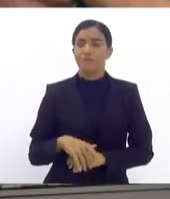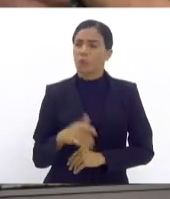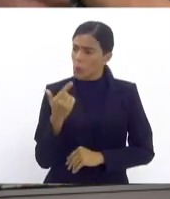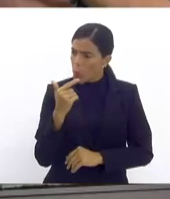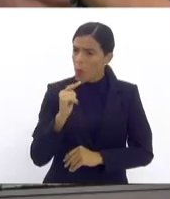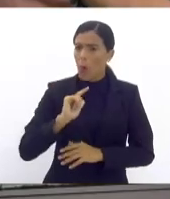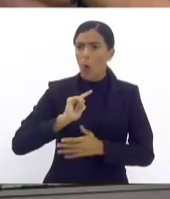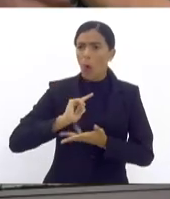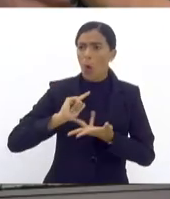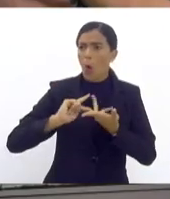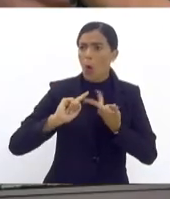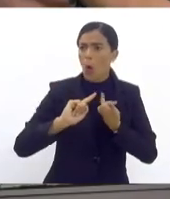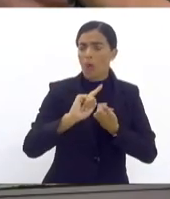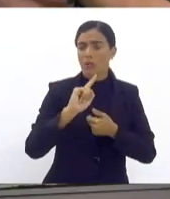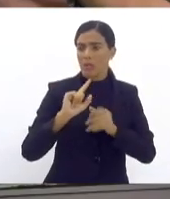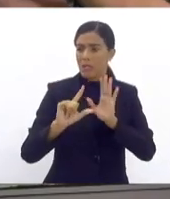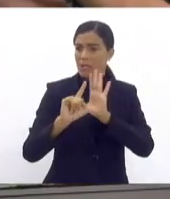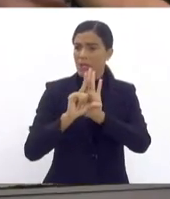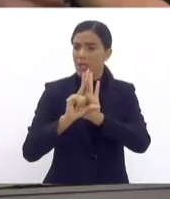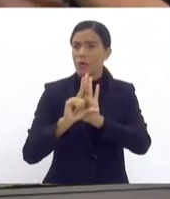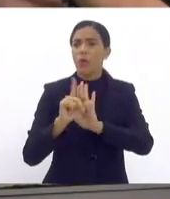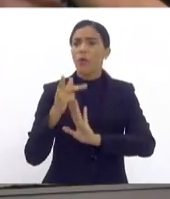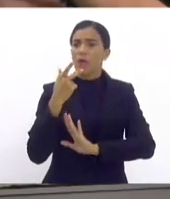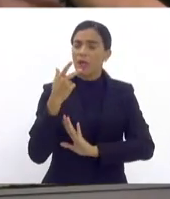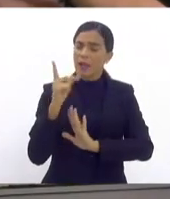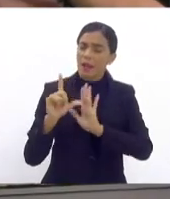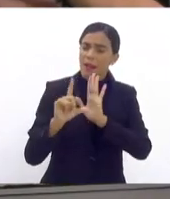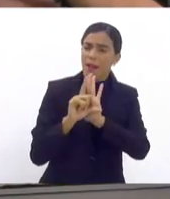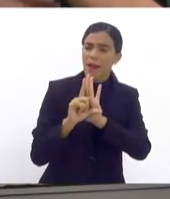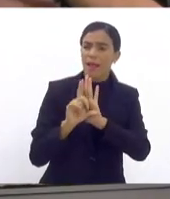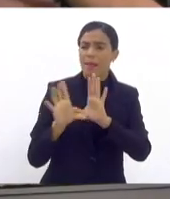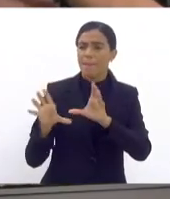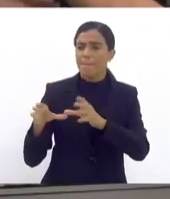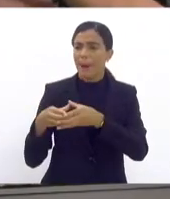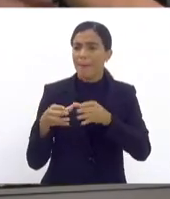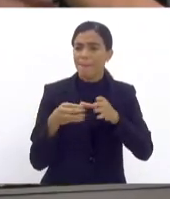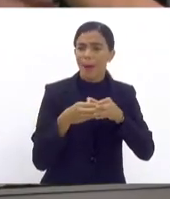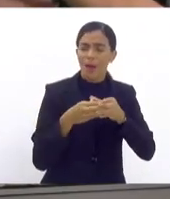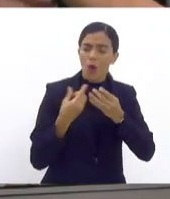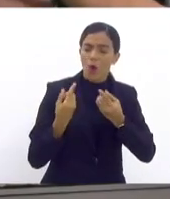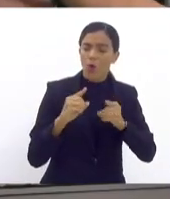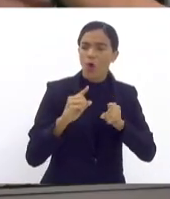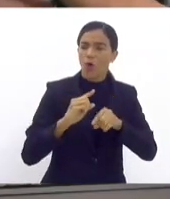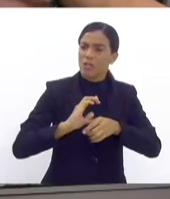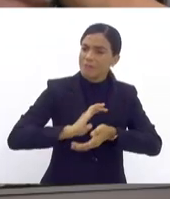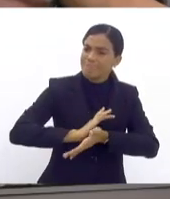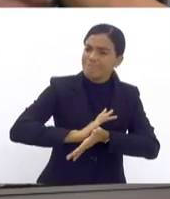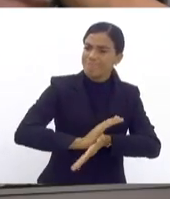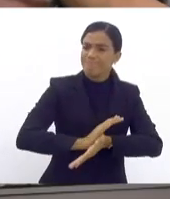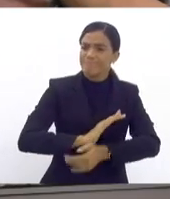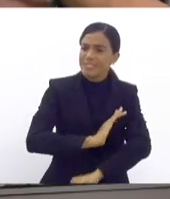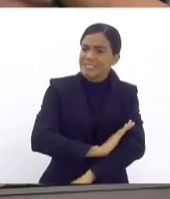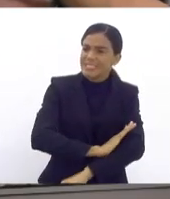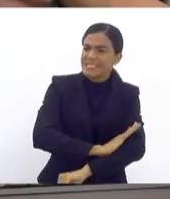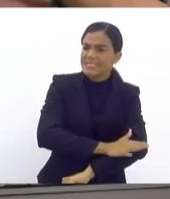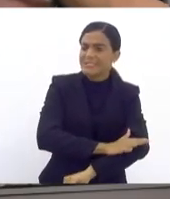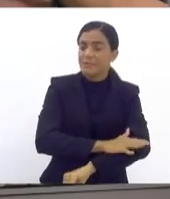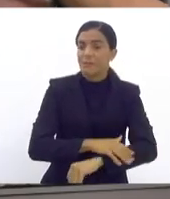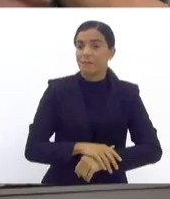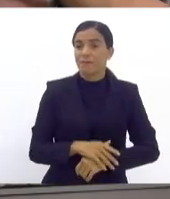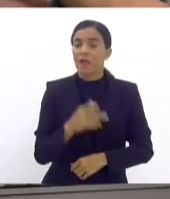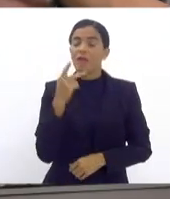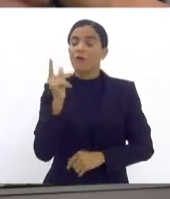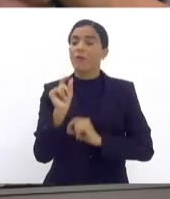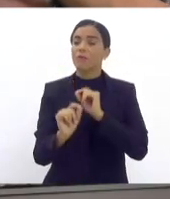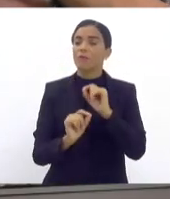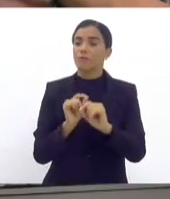leis, dizendo que, leis conjuntas da Comissão contra a Discriminação, que determinava que fizesse